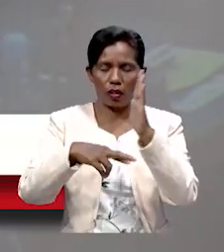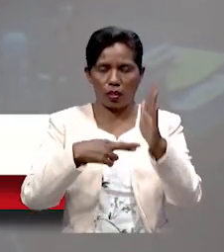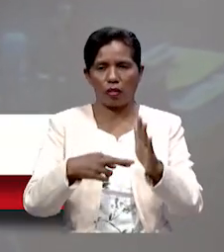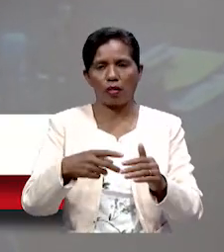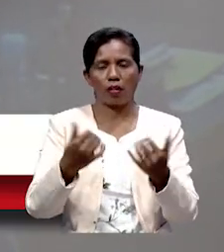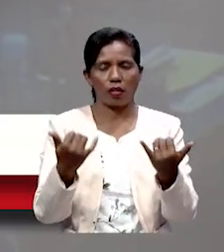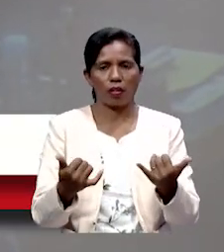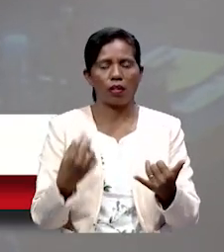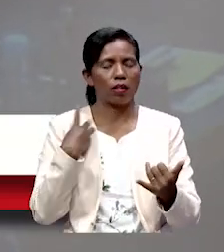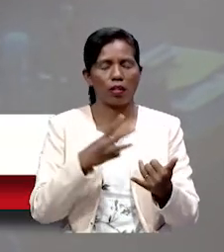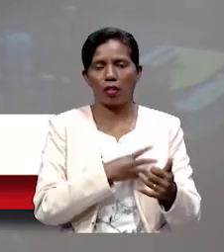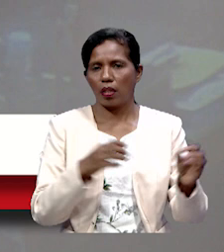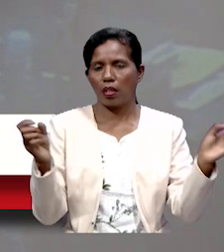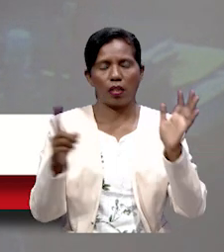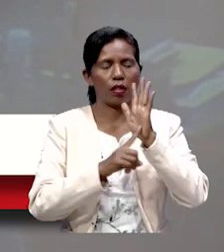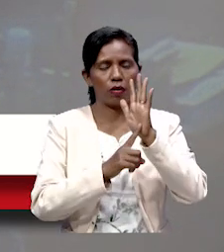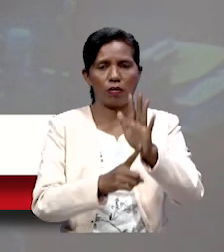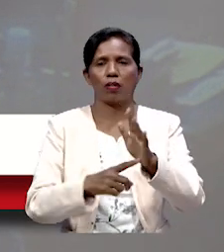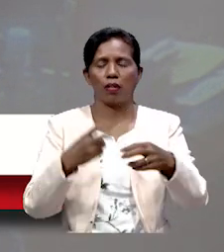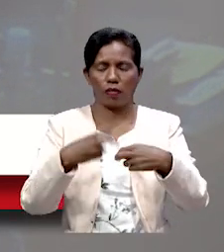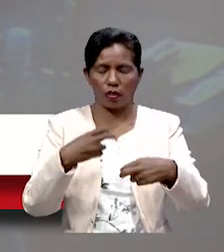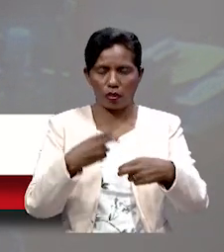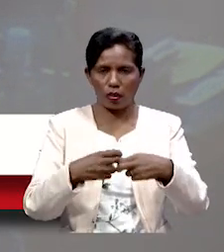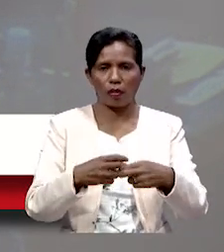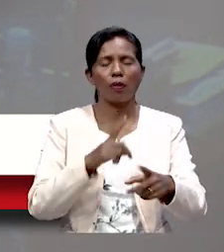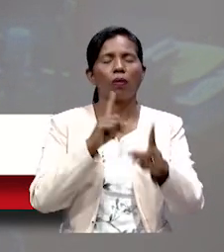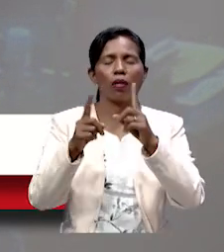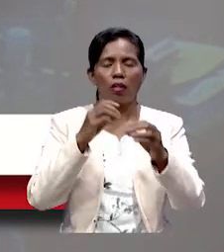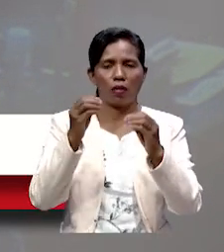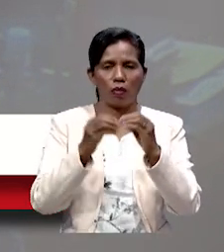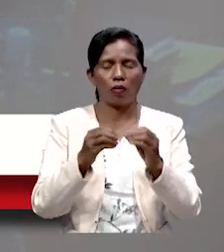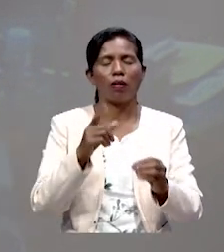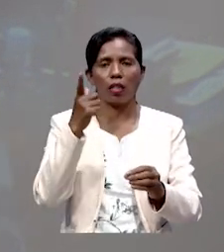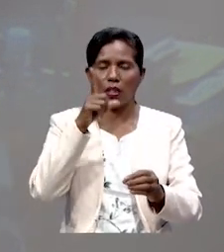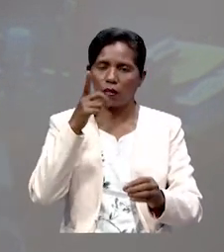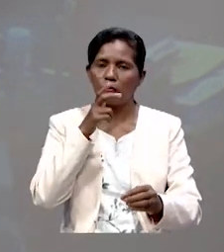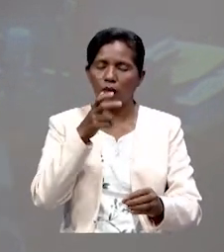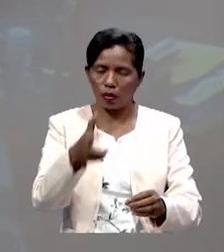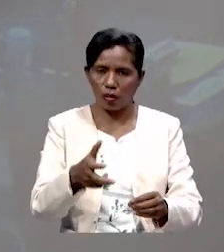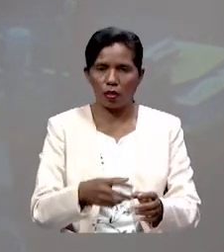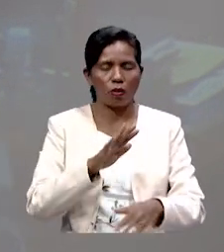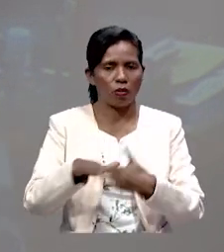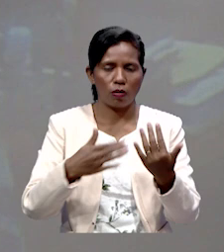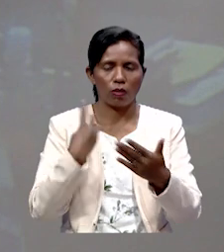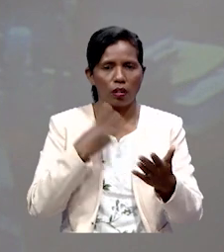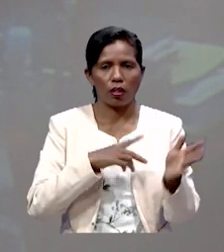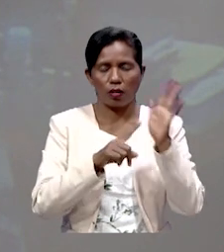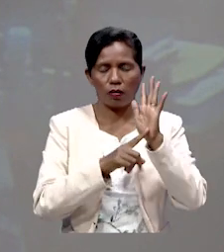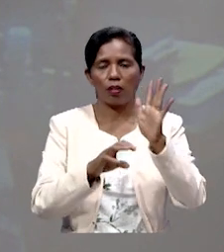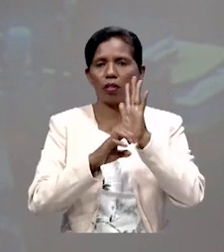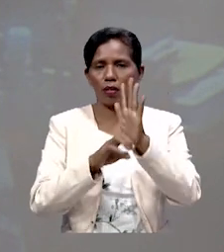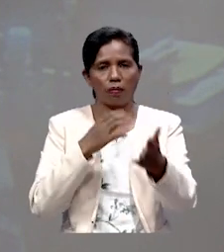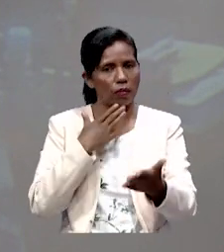senão há outros também que sentem dificuldades na expressão portuguesa, mas estão esforçando, fazendo tudo o possível,